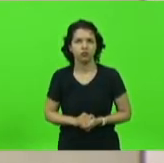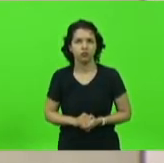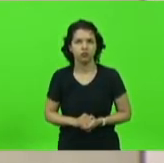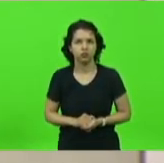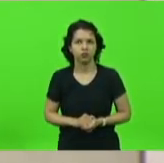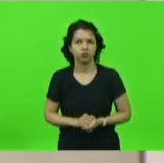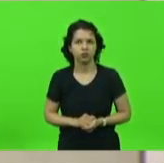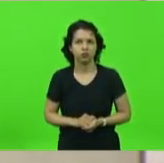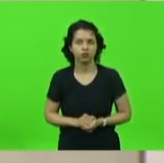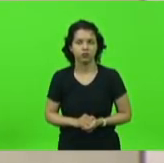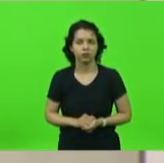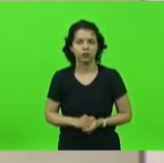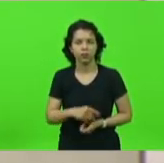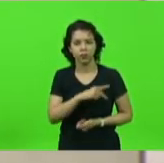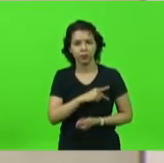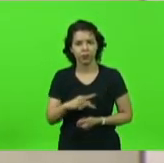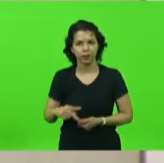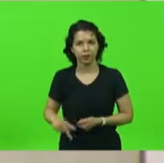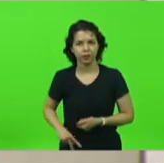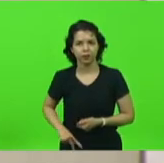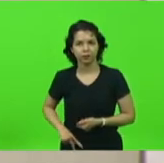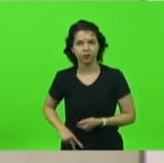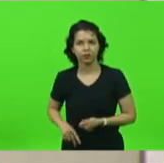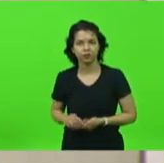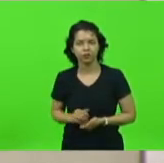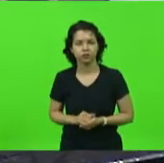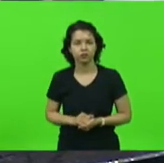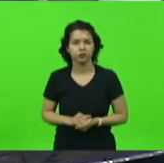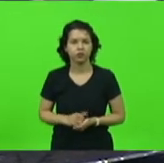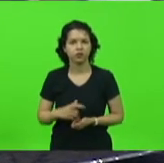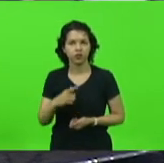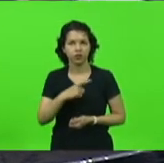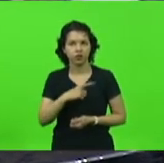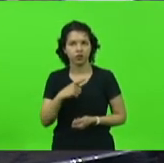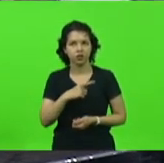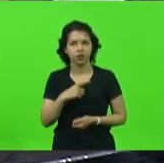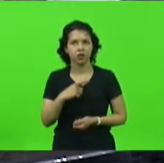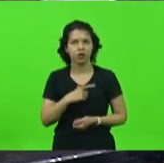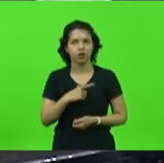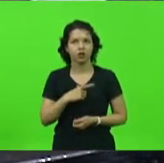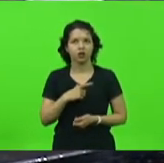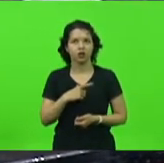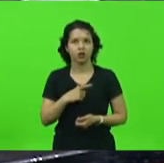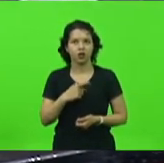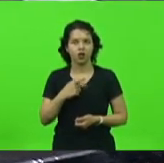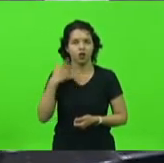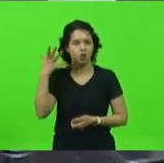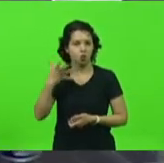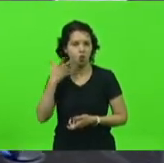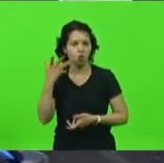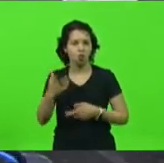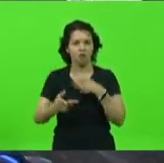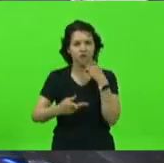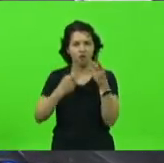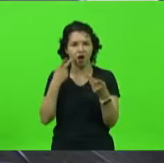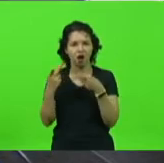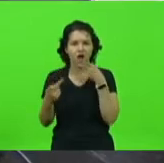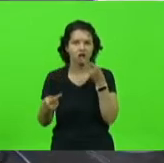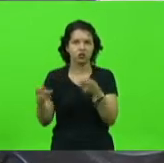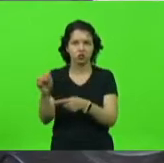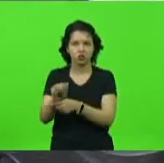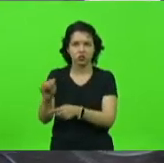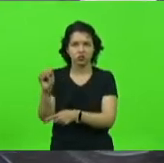Senhor presidente, por mais que haja um floreio na argumentação e fale que associações